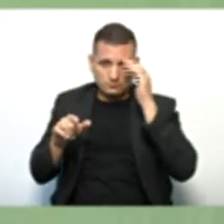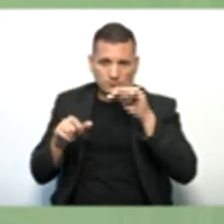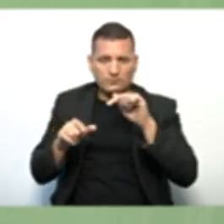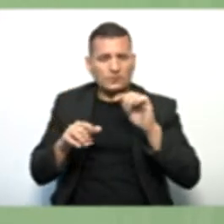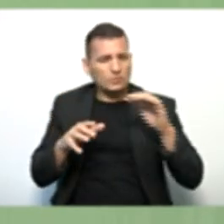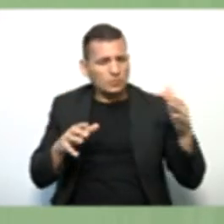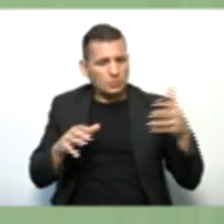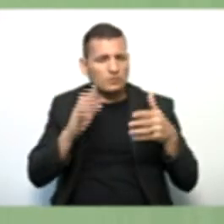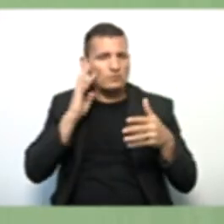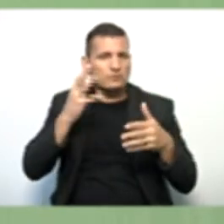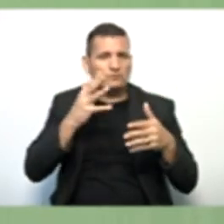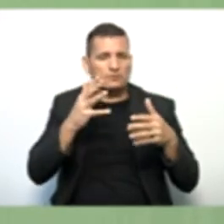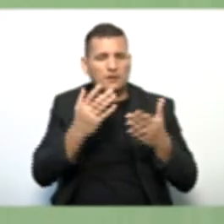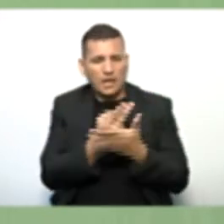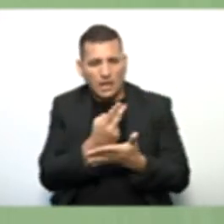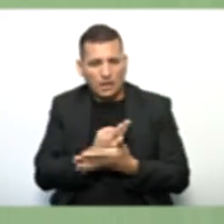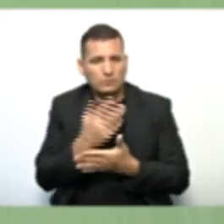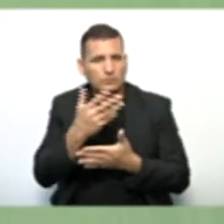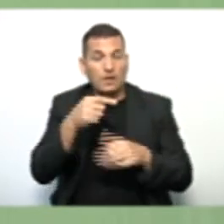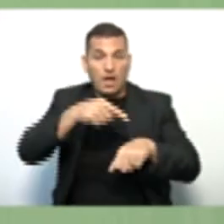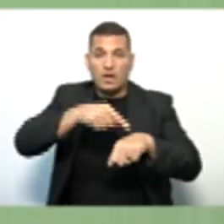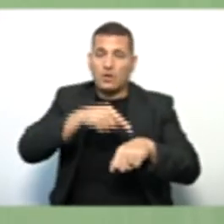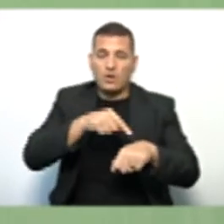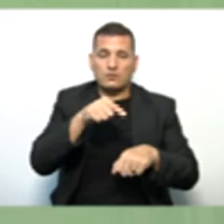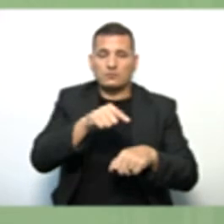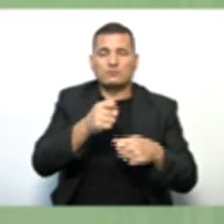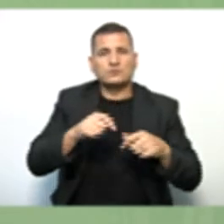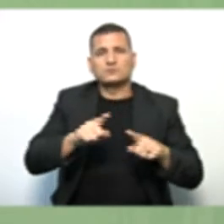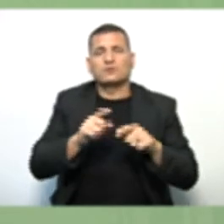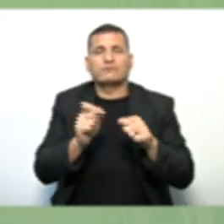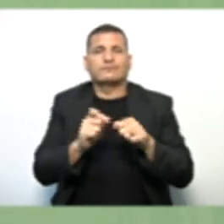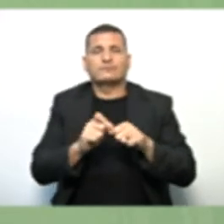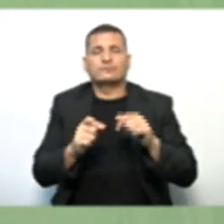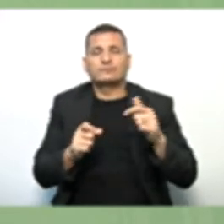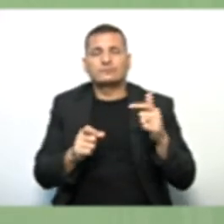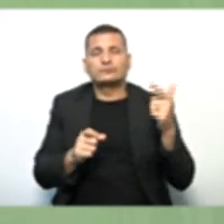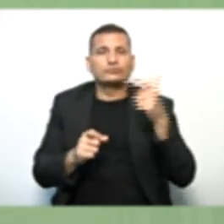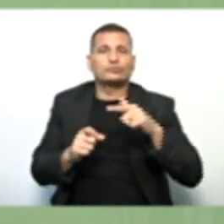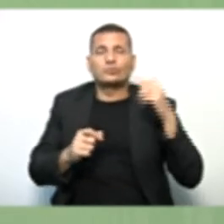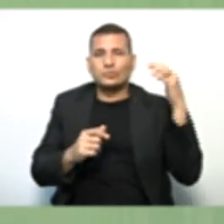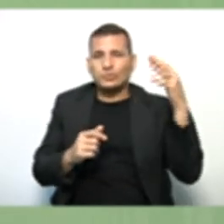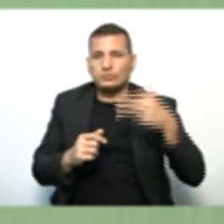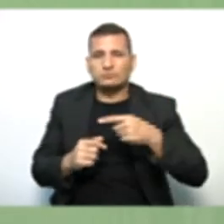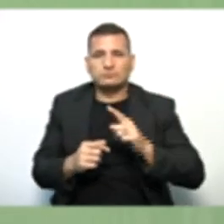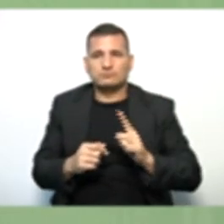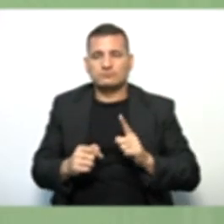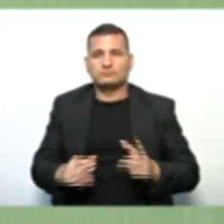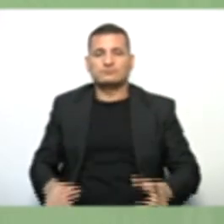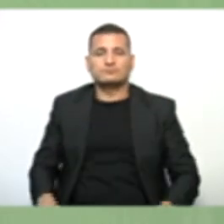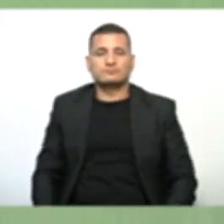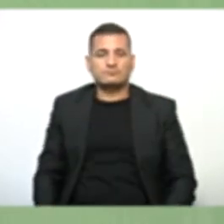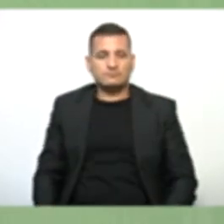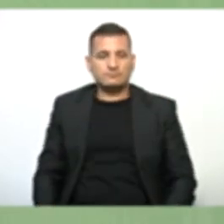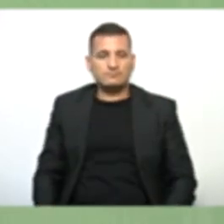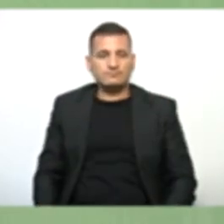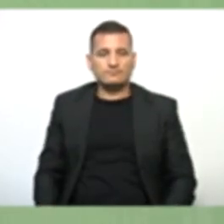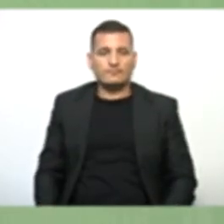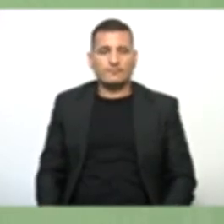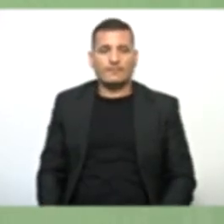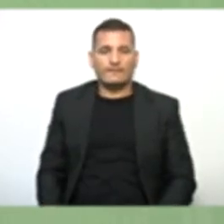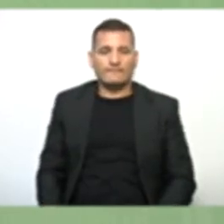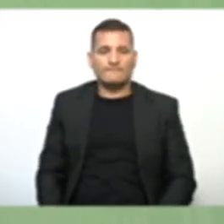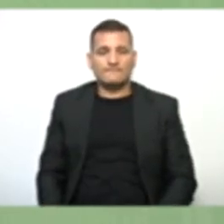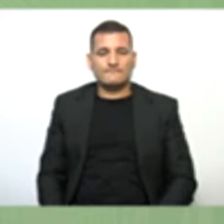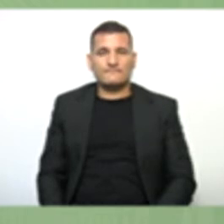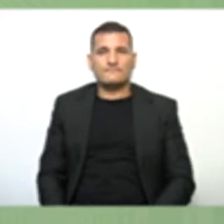erro na hora ali, tá bom? Sem precisar fazer todo o upload para uma máquina ou algo desse tipo. Beleza? Volta